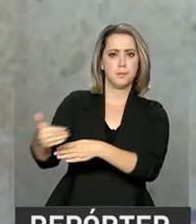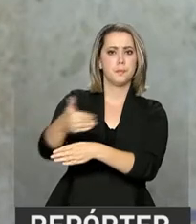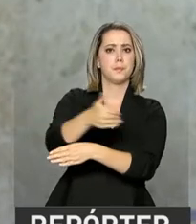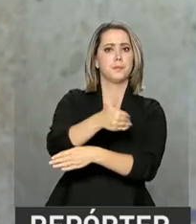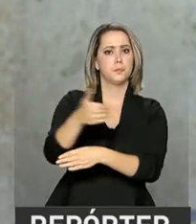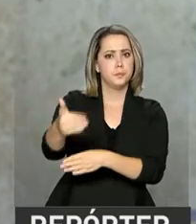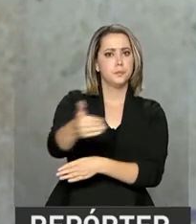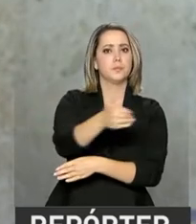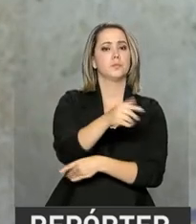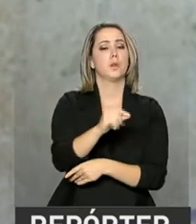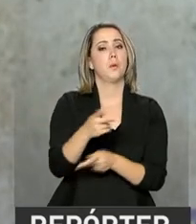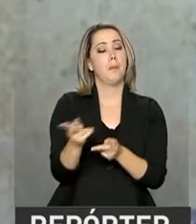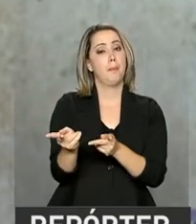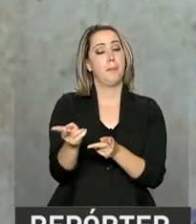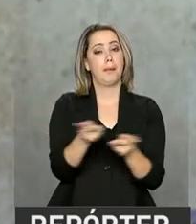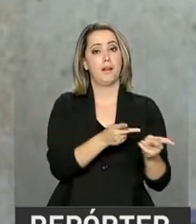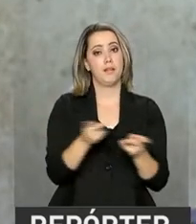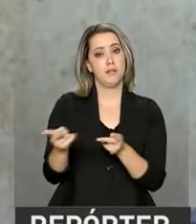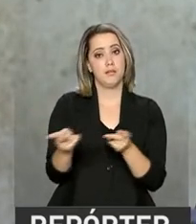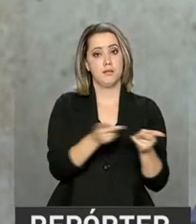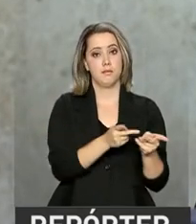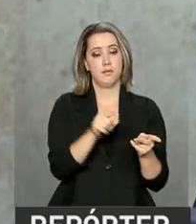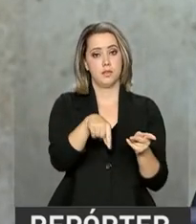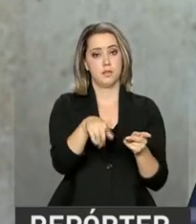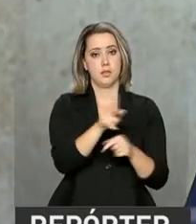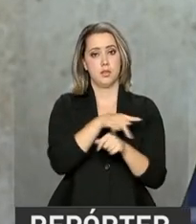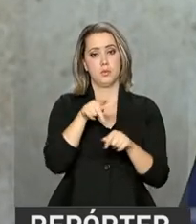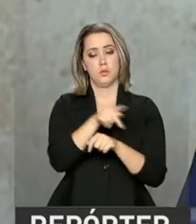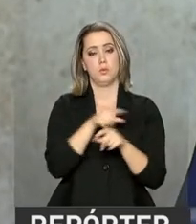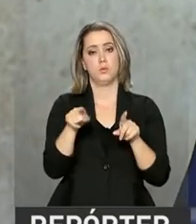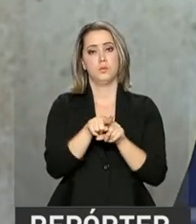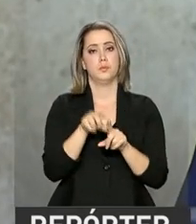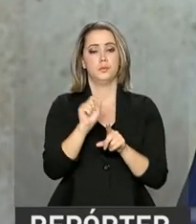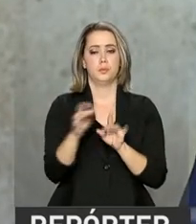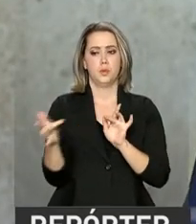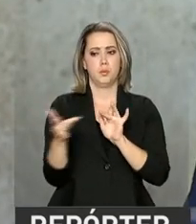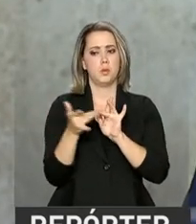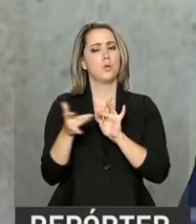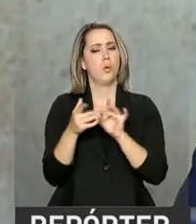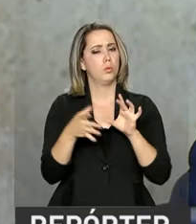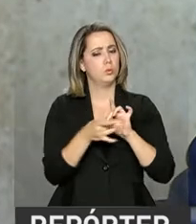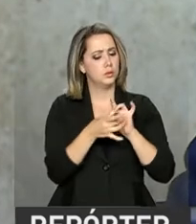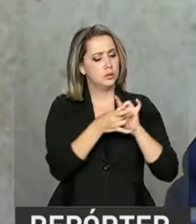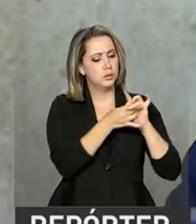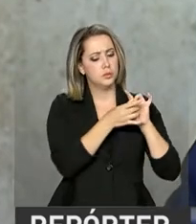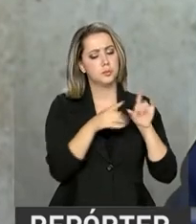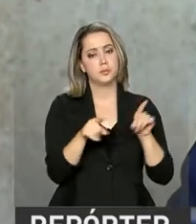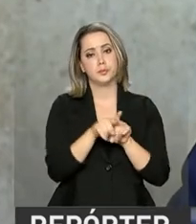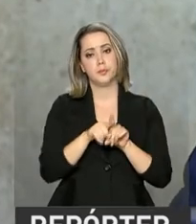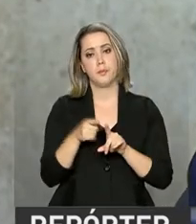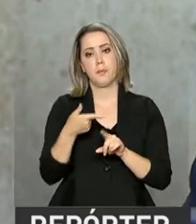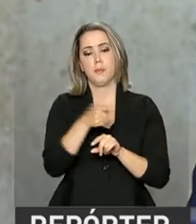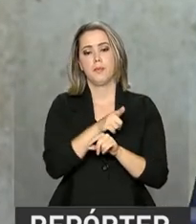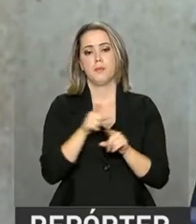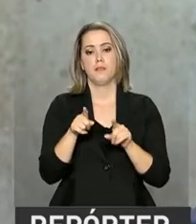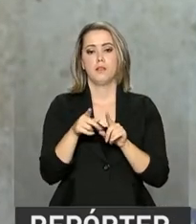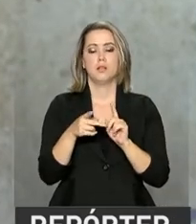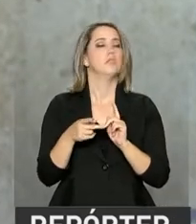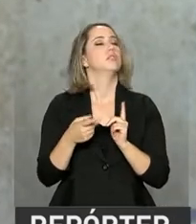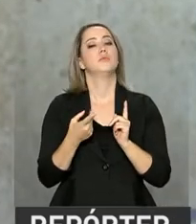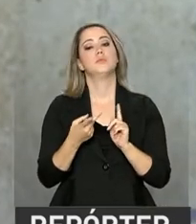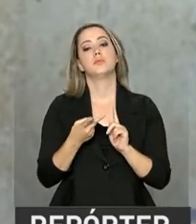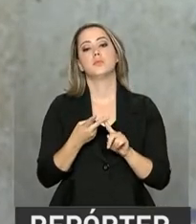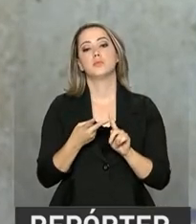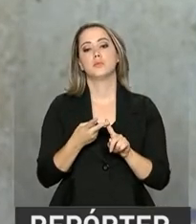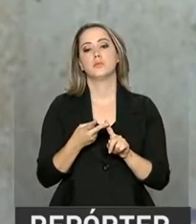consequentemente com as conexões com os países vizinhos, até a outra ponta